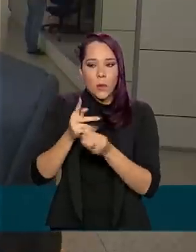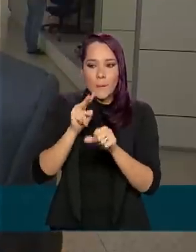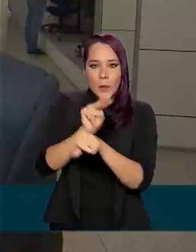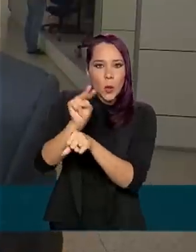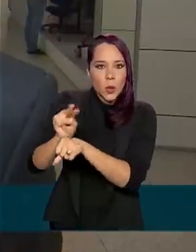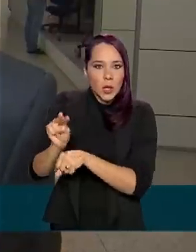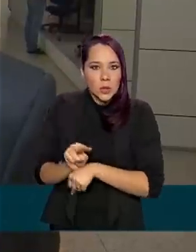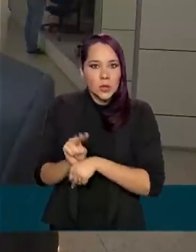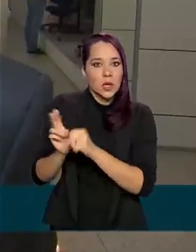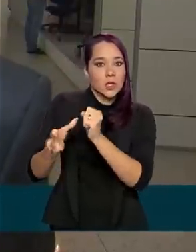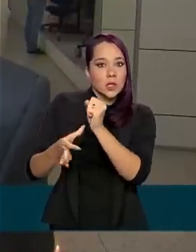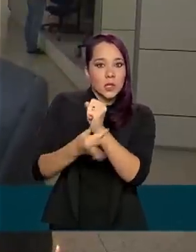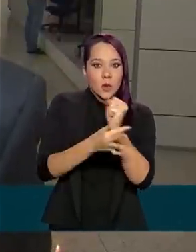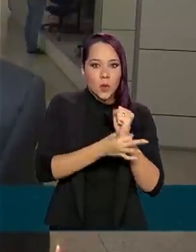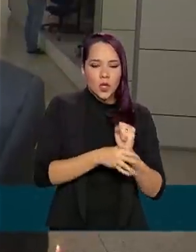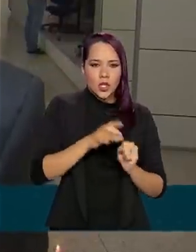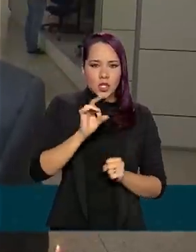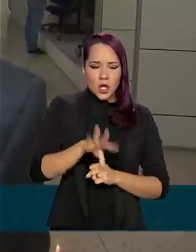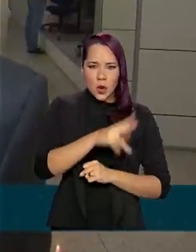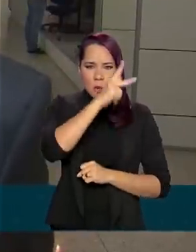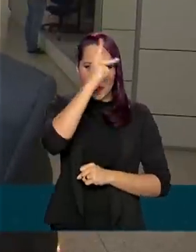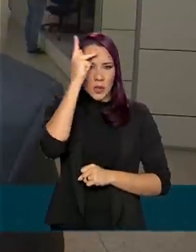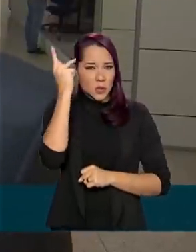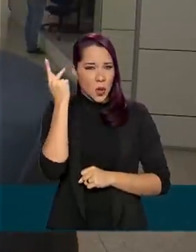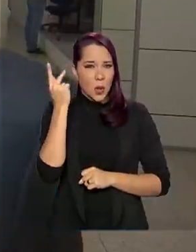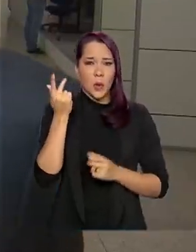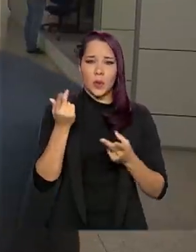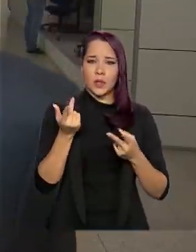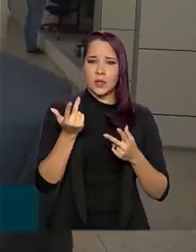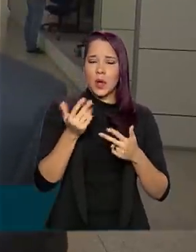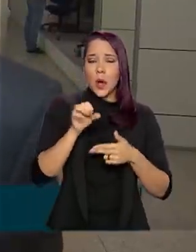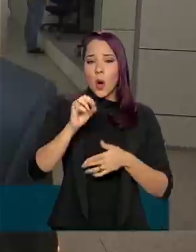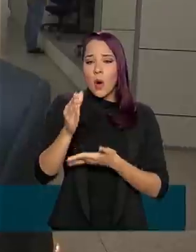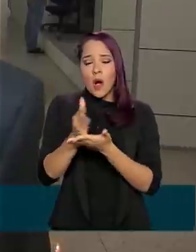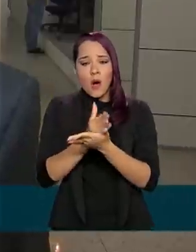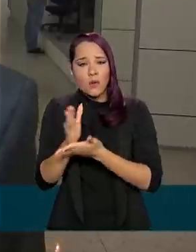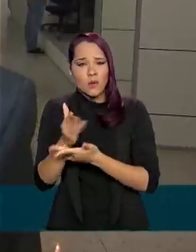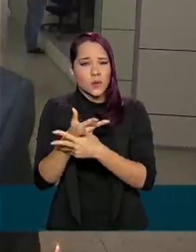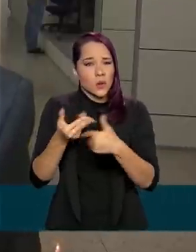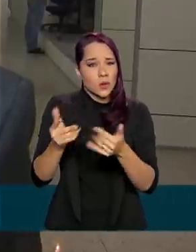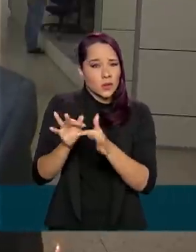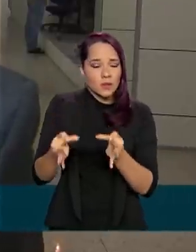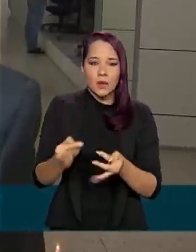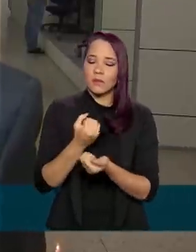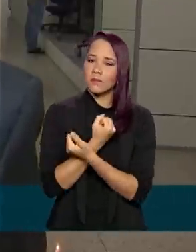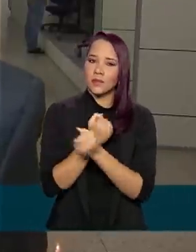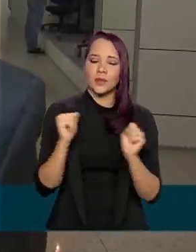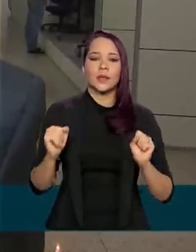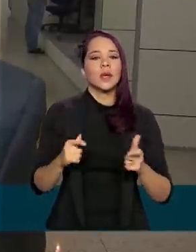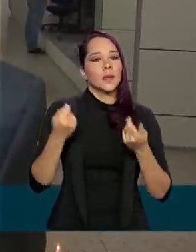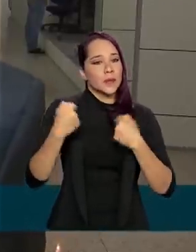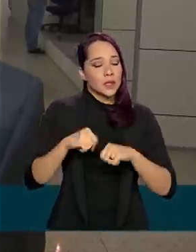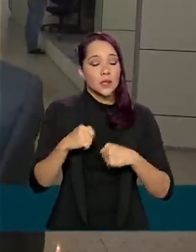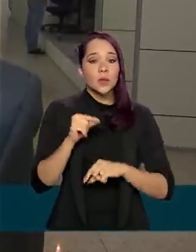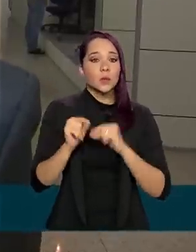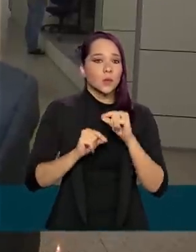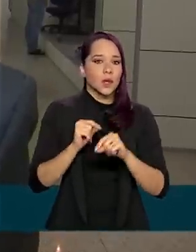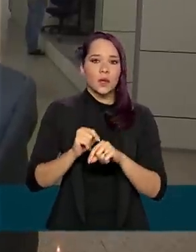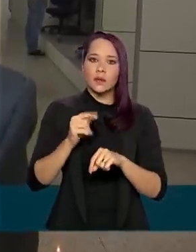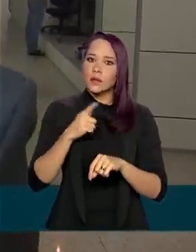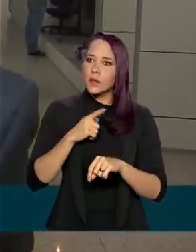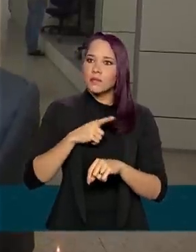somente com gente ou com alguns meios à sua disposição é impossível. Nós temos que cada vez mais